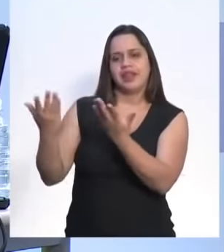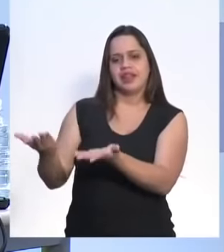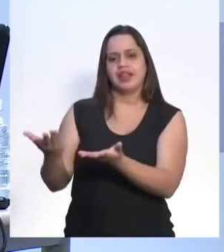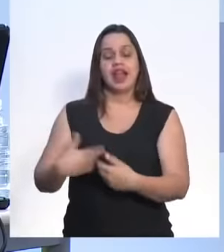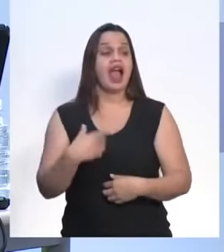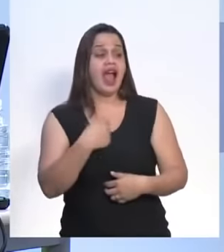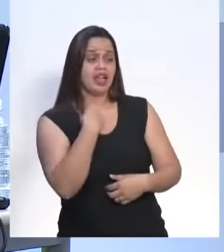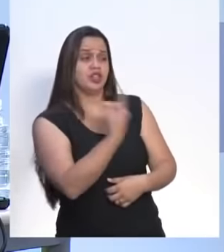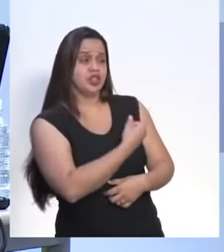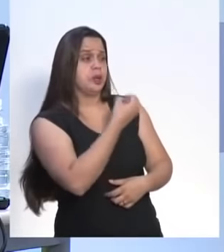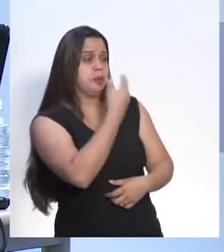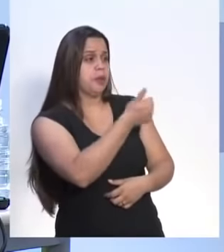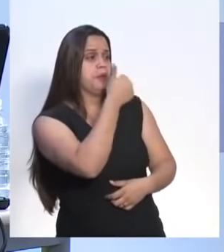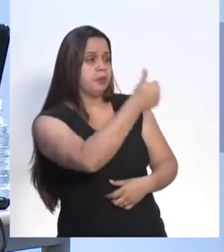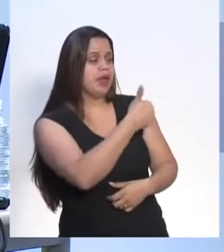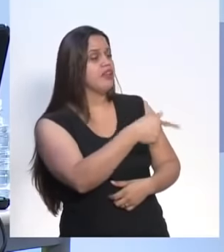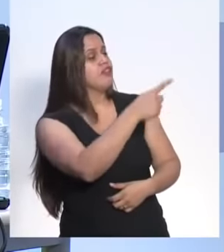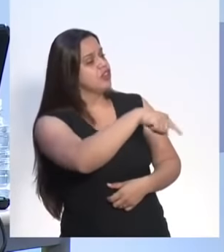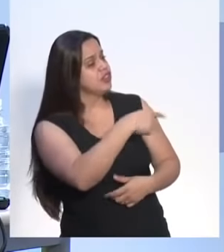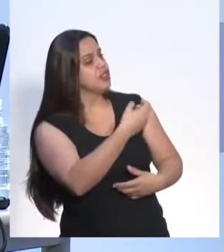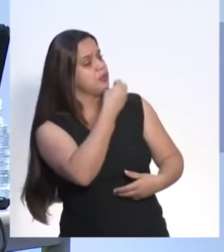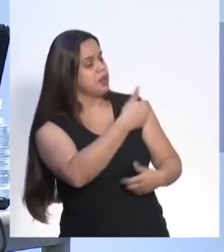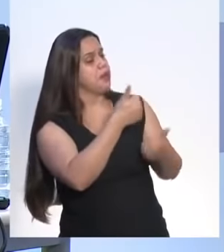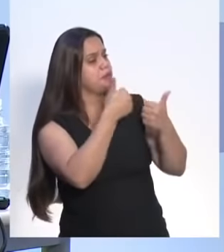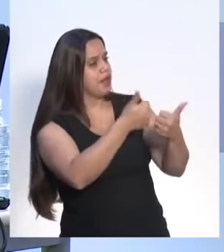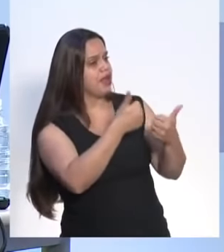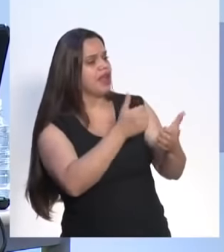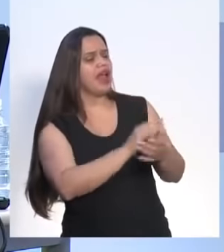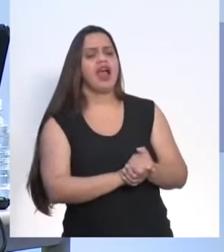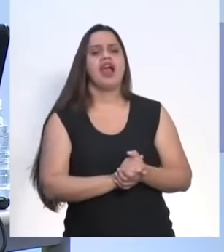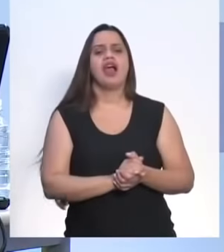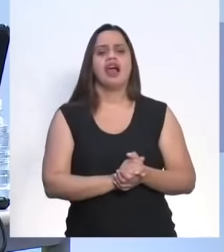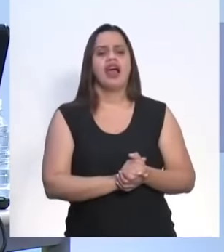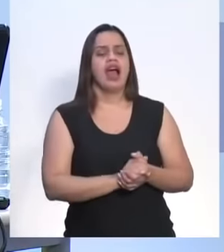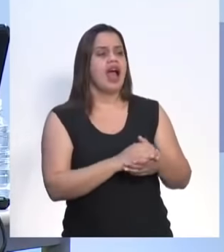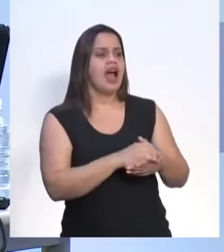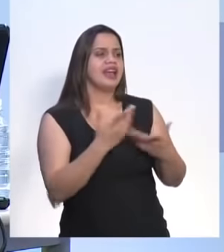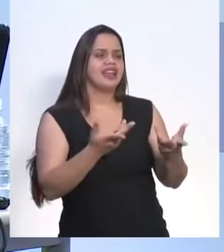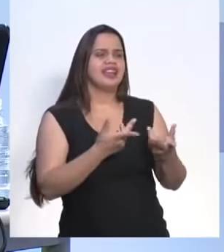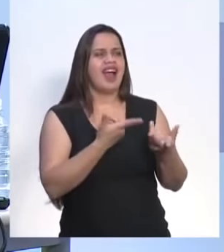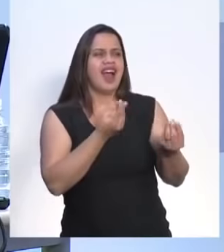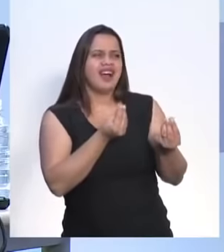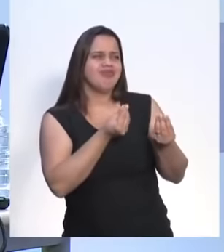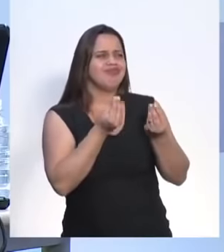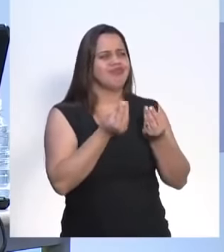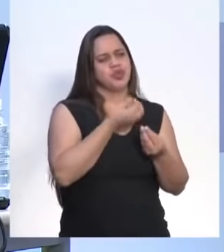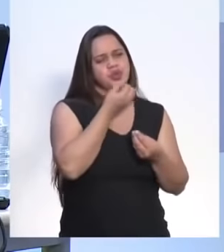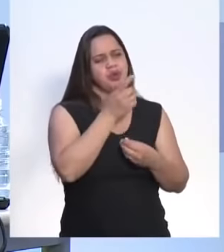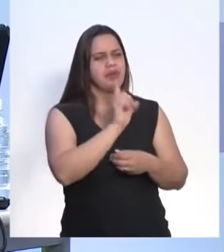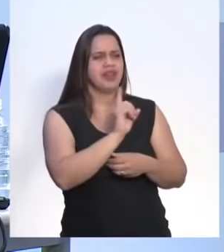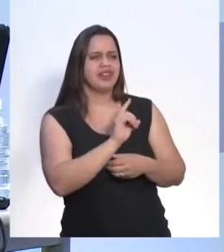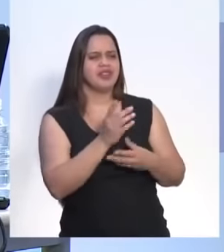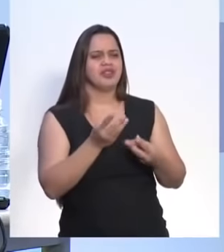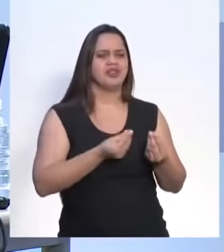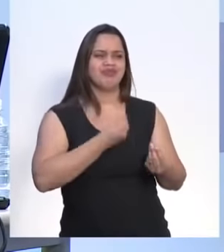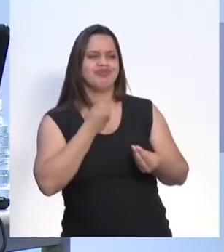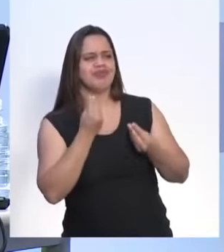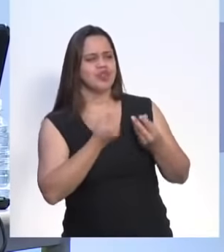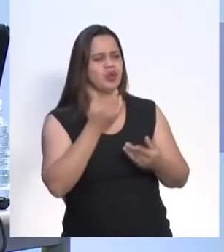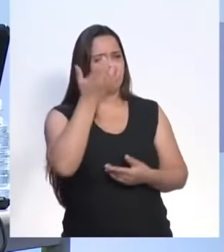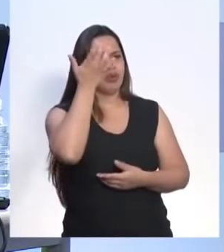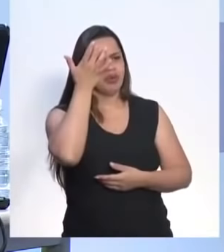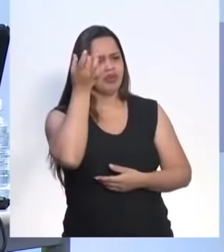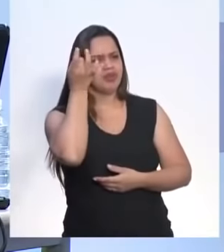Ah, estamos bem, como você está? Aí ele fala, como se ele dissesse, ai, não ando nada bem, né? Eu estou com um pouco de dor,